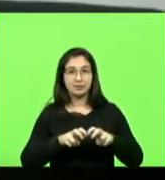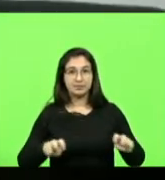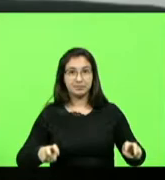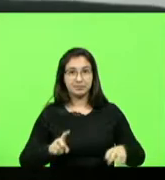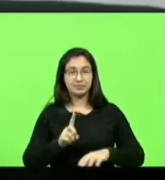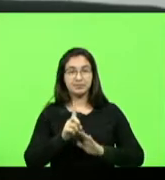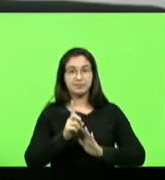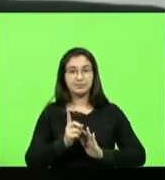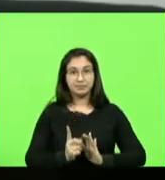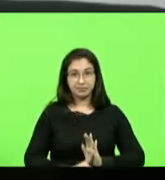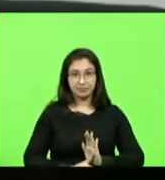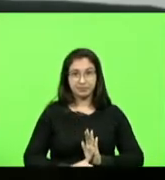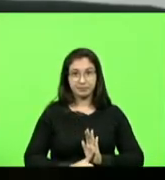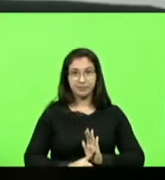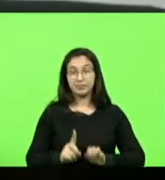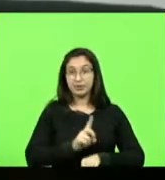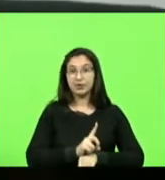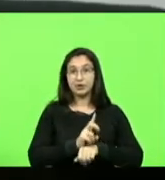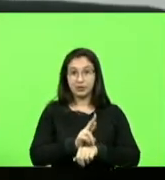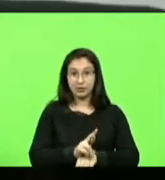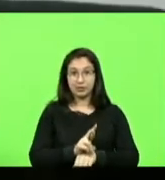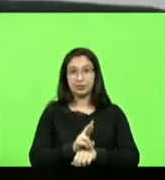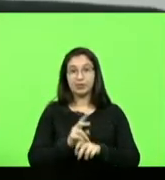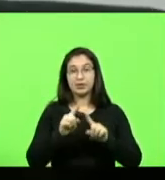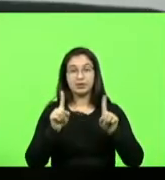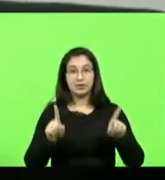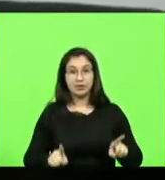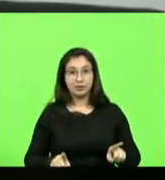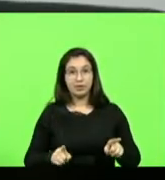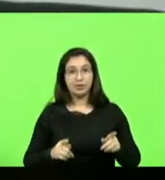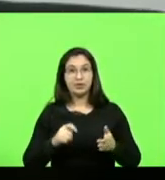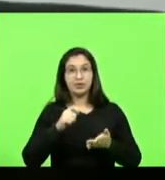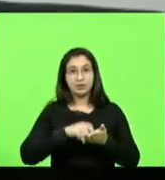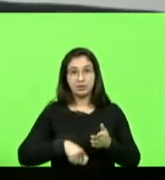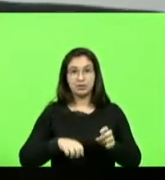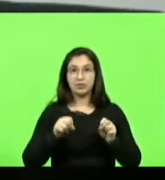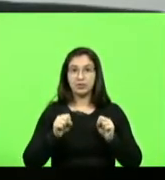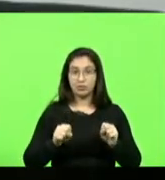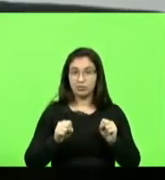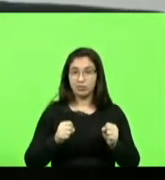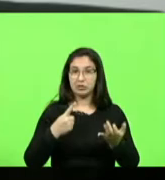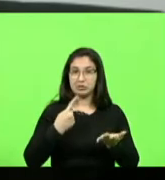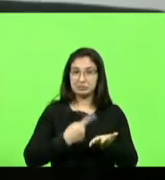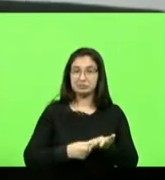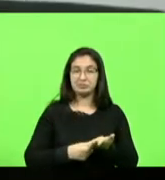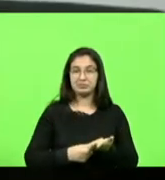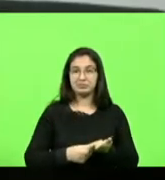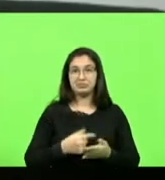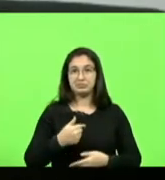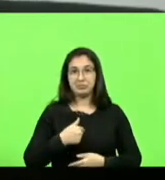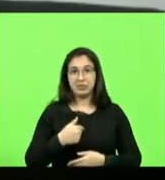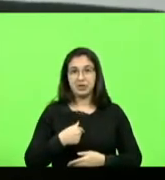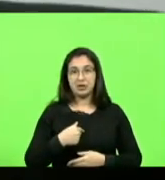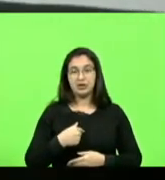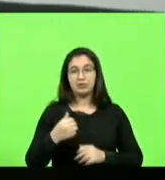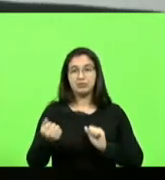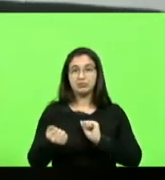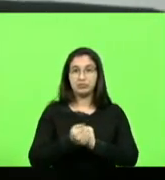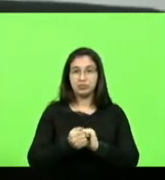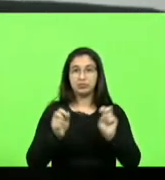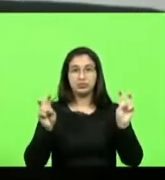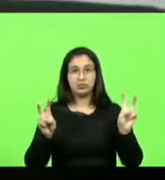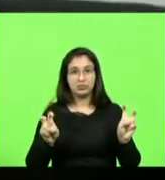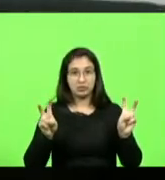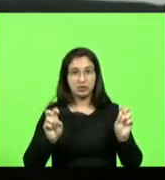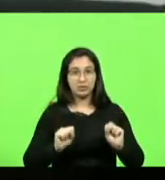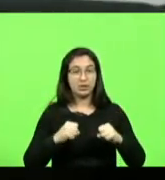servidores. Deputado Gessé, pode contar com a minha assinatura, mais uma. Tá? Conta comigo aí como um soldado nessa questão. Deputado, estava falando